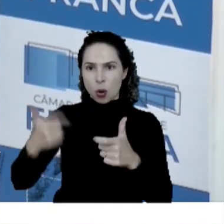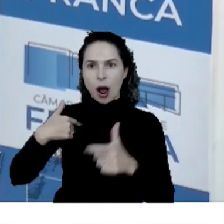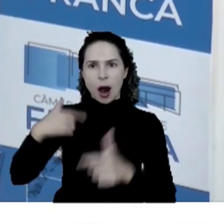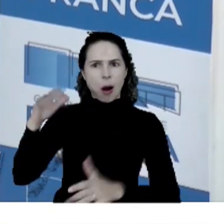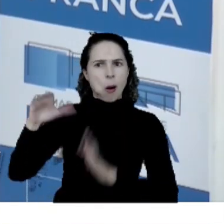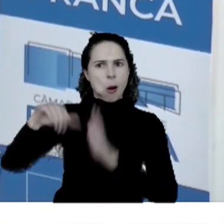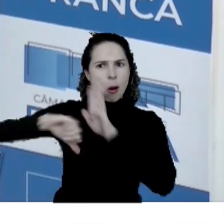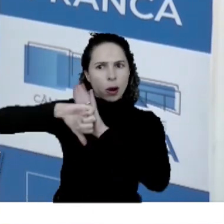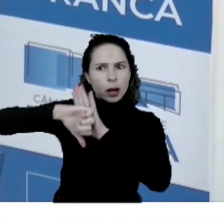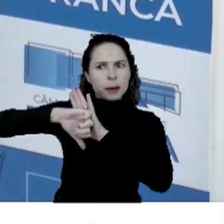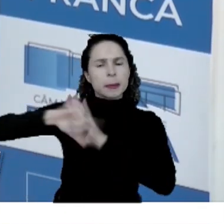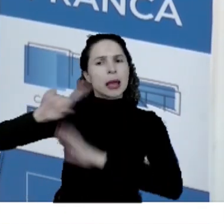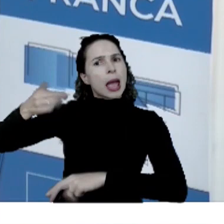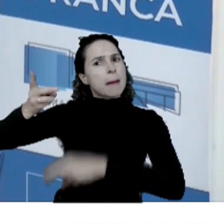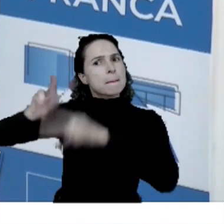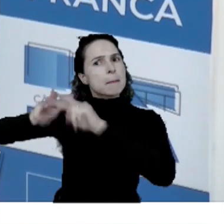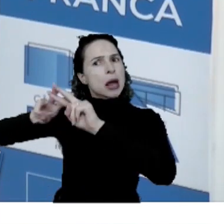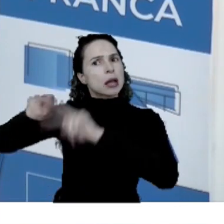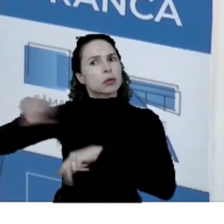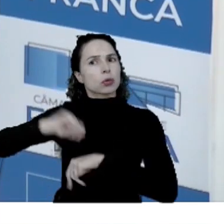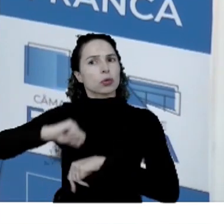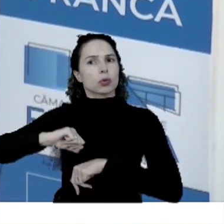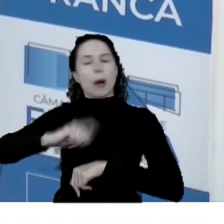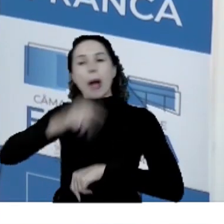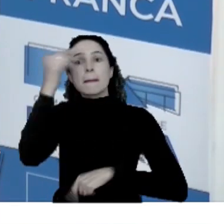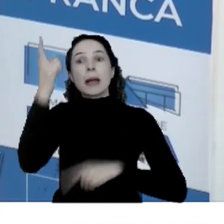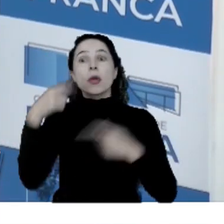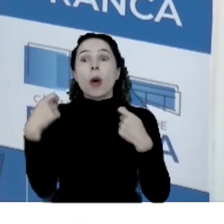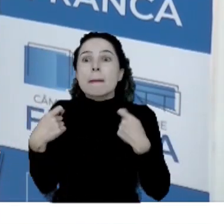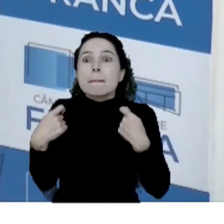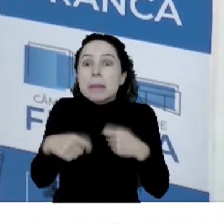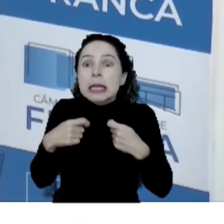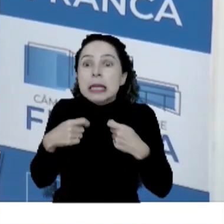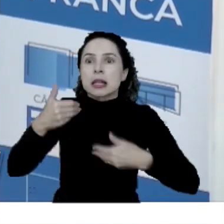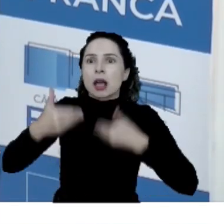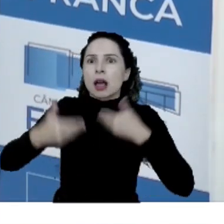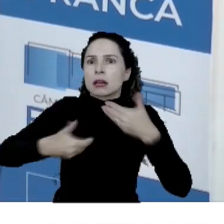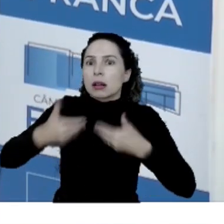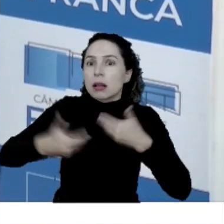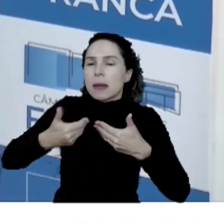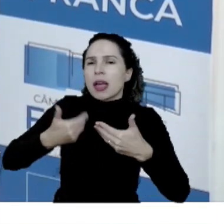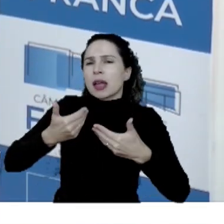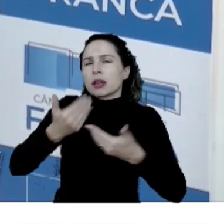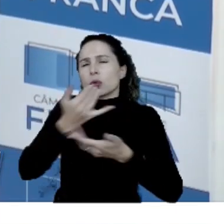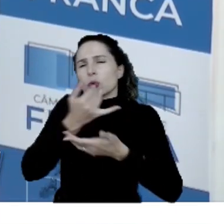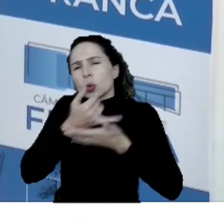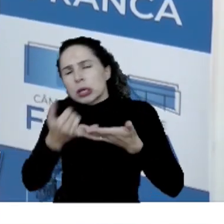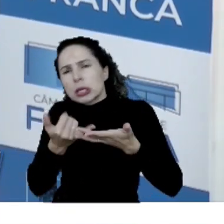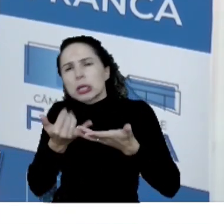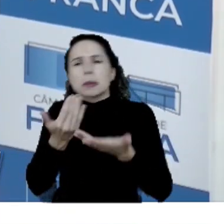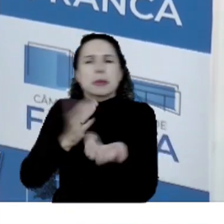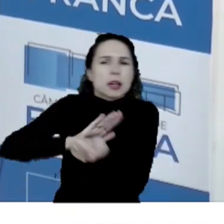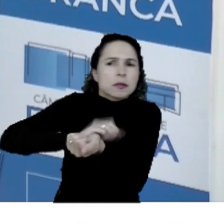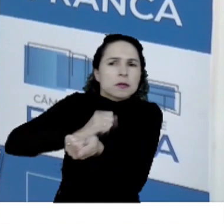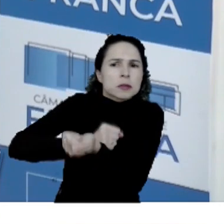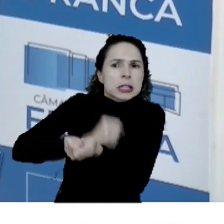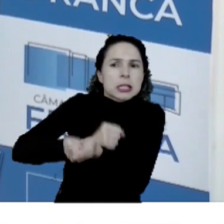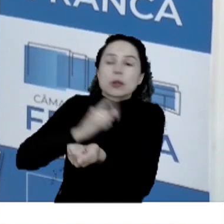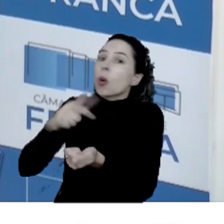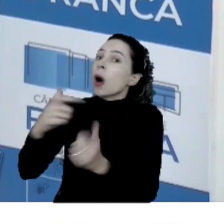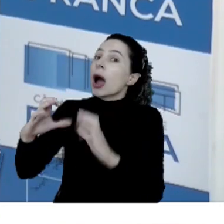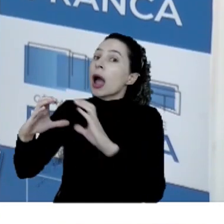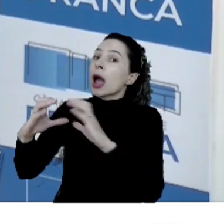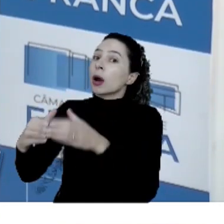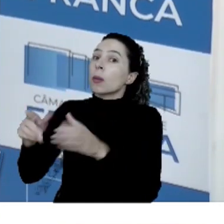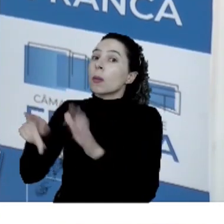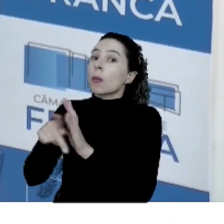cadeia. Pessoa que precisa de tratamento de dependência química é numa clínica de recuperação